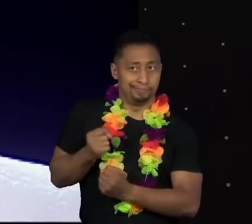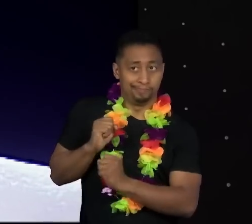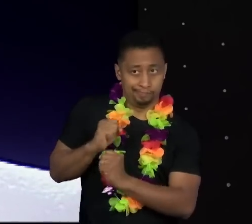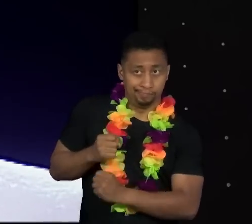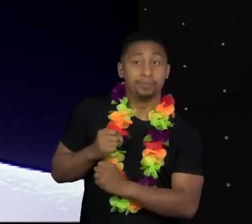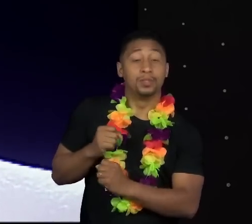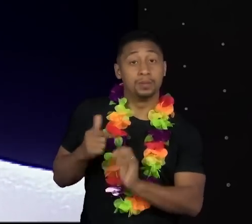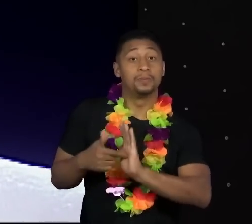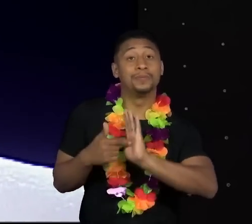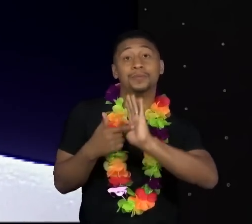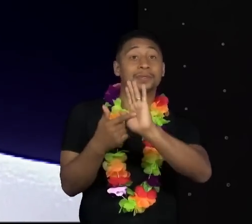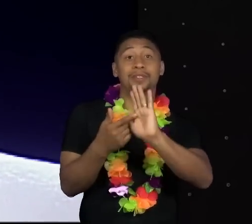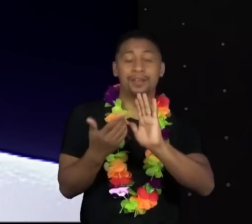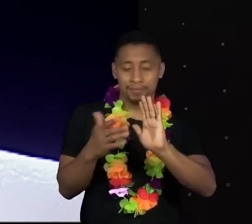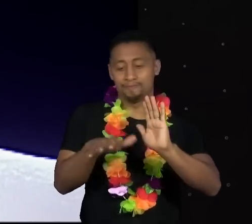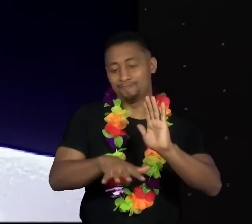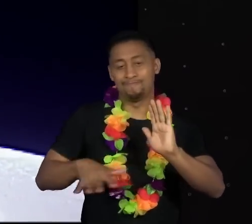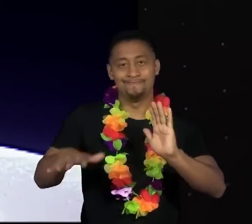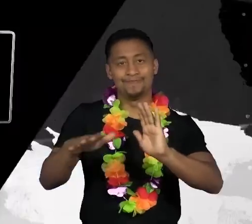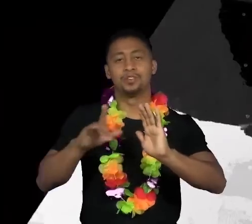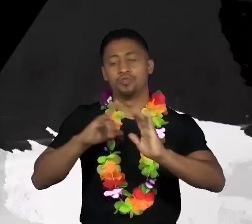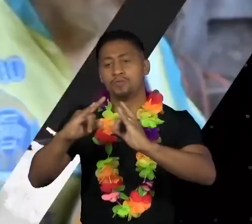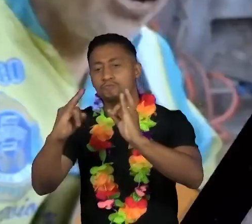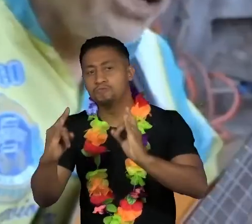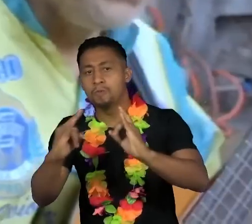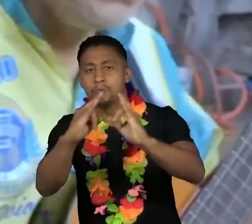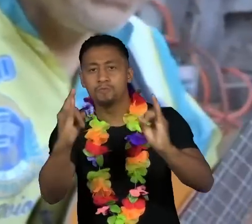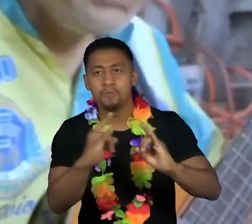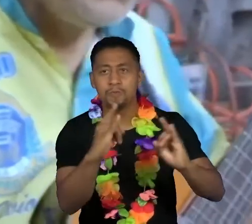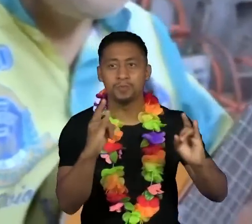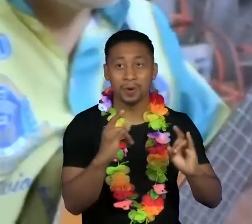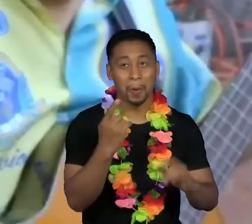barracões, onde se jongava.